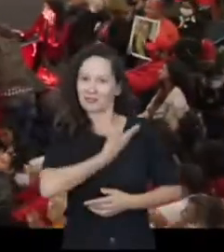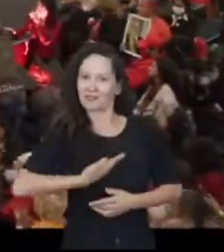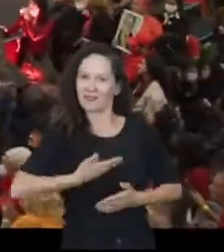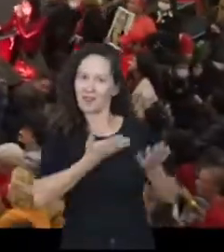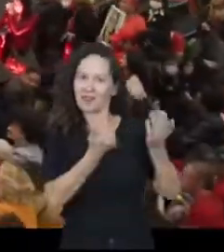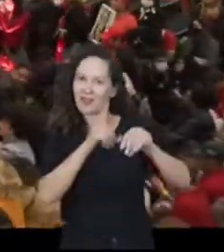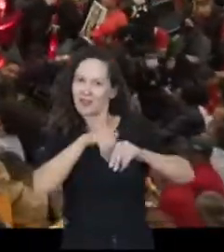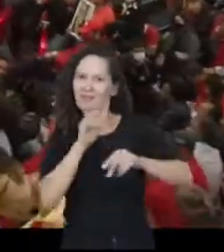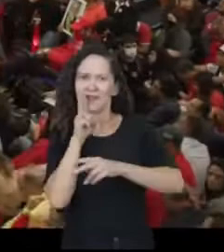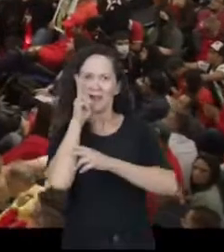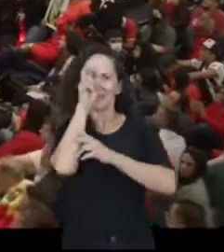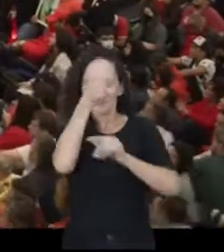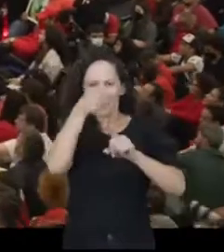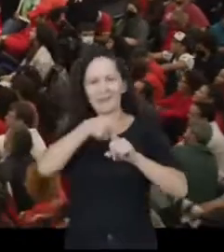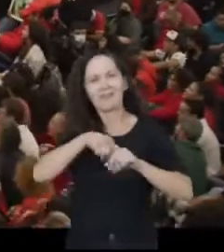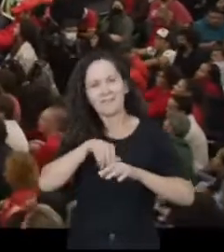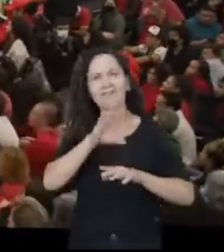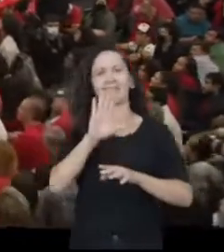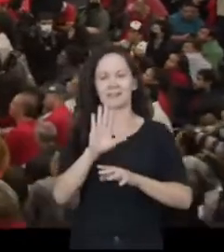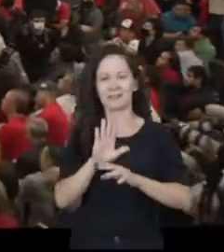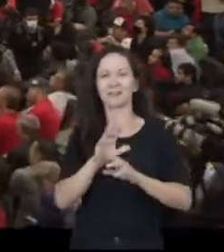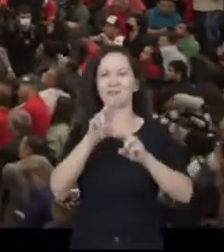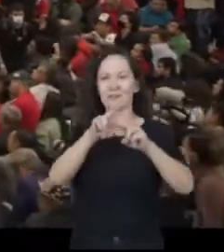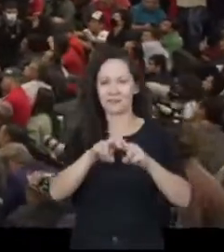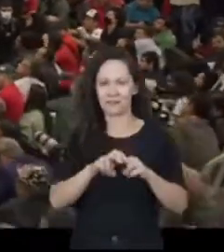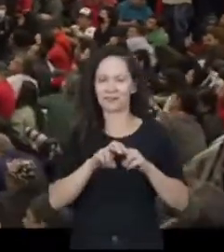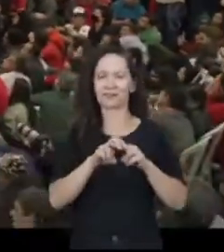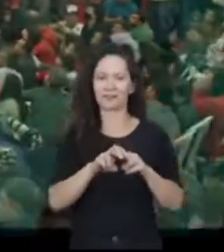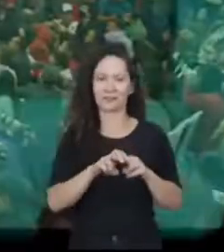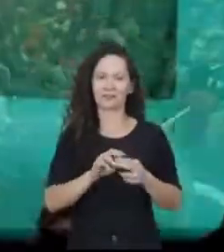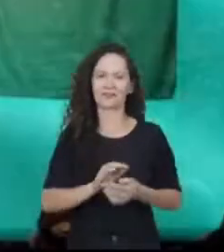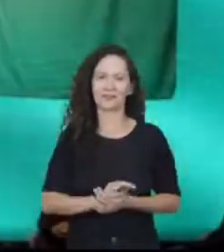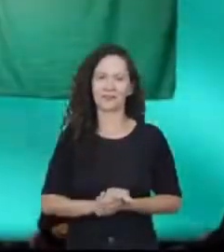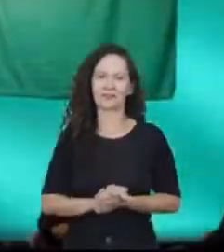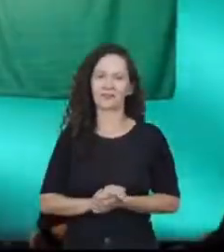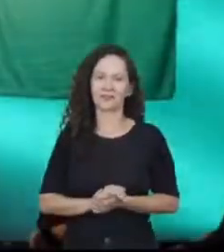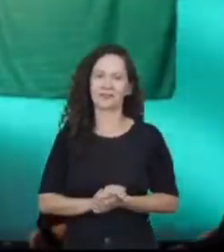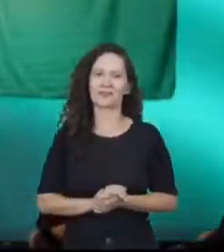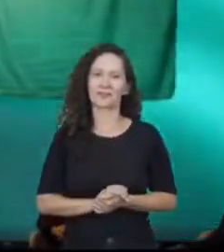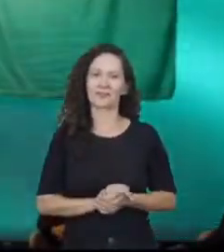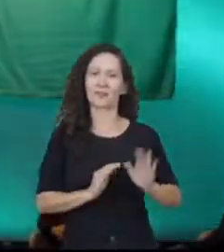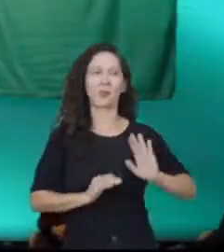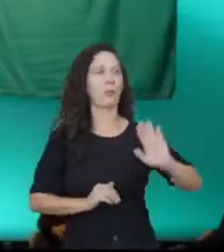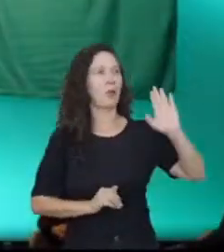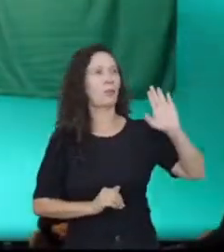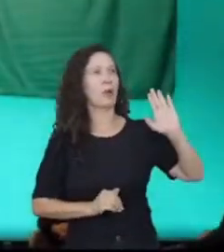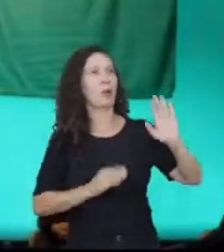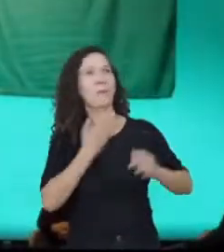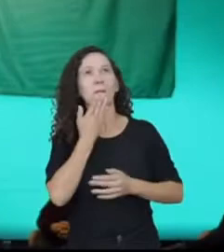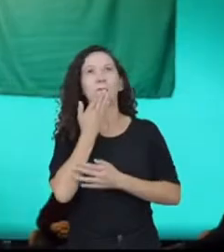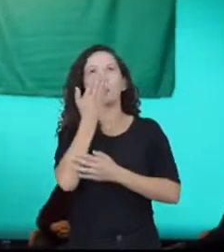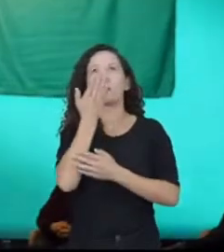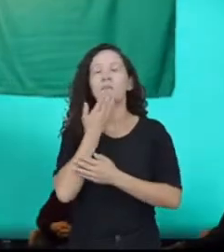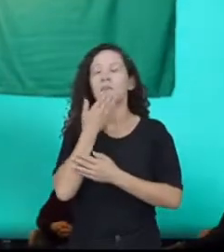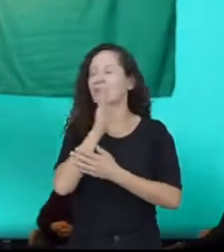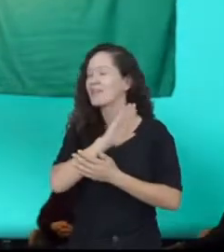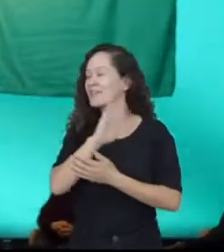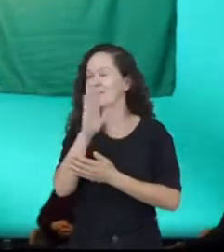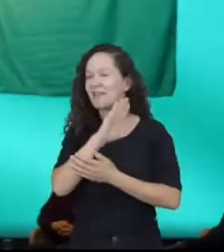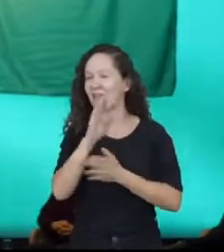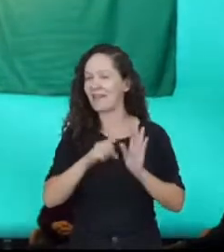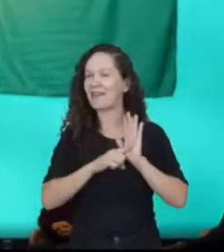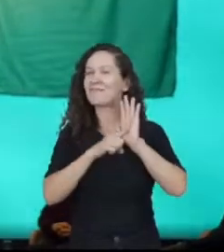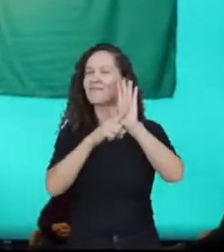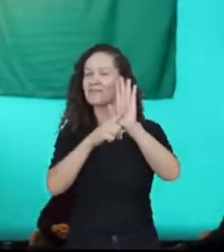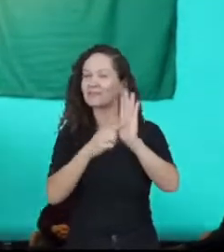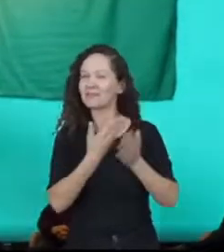Para isso, em vez de promessas, apresenta o imenso legado dos